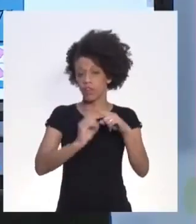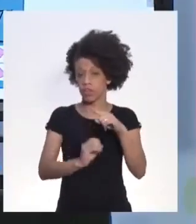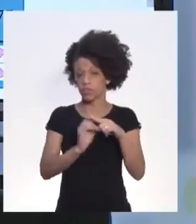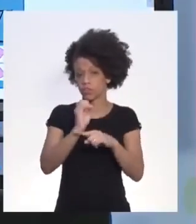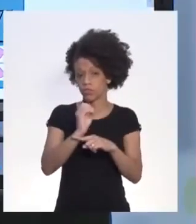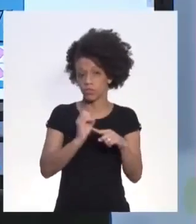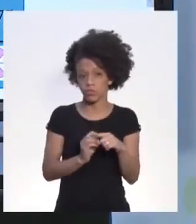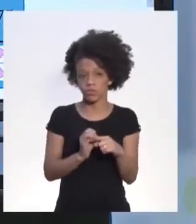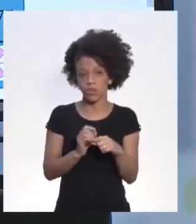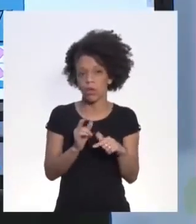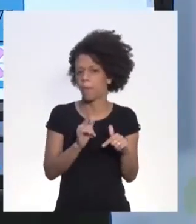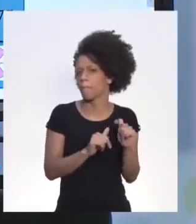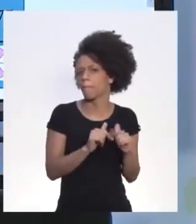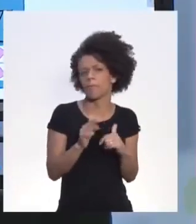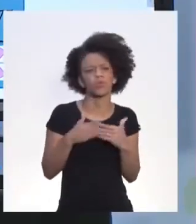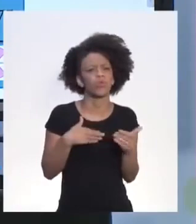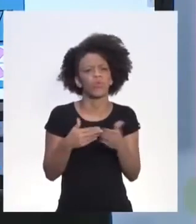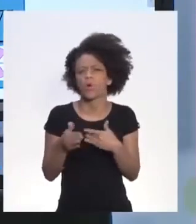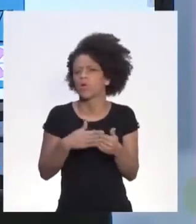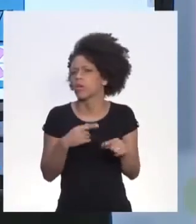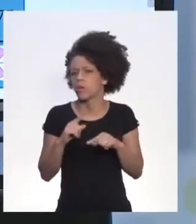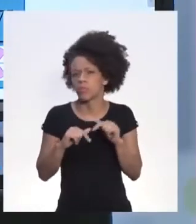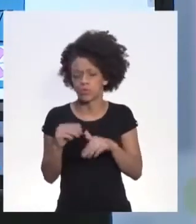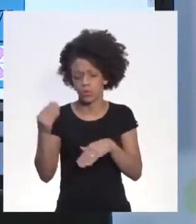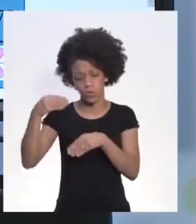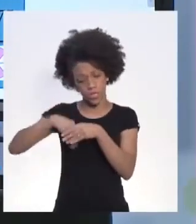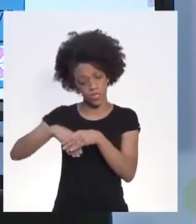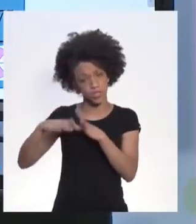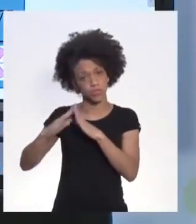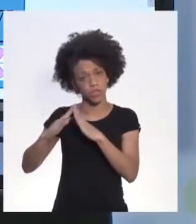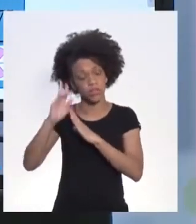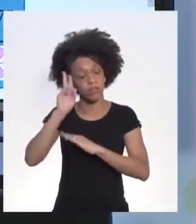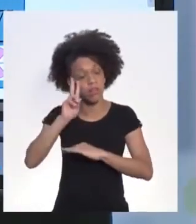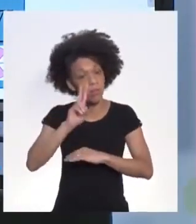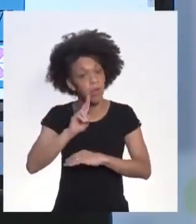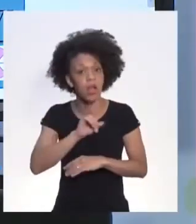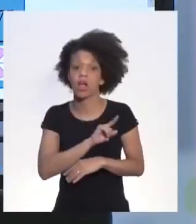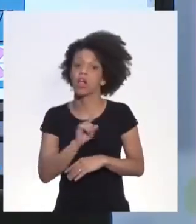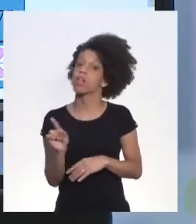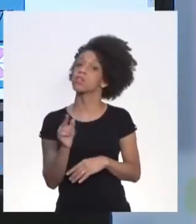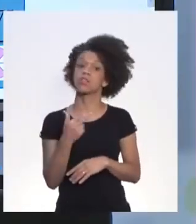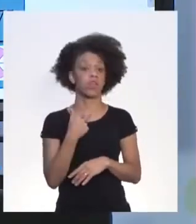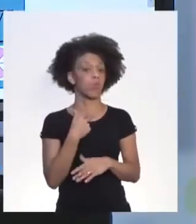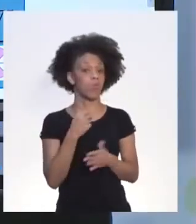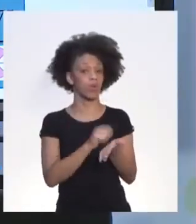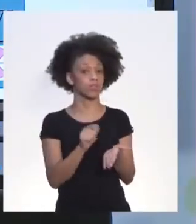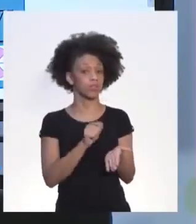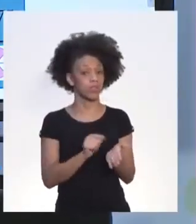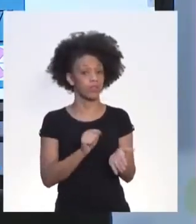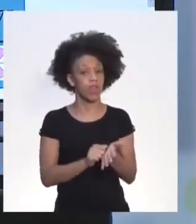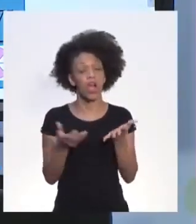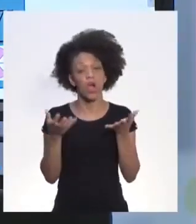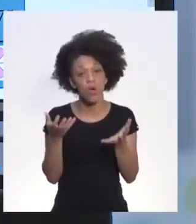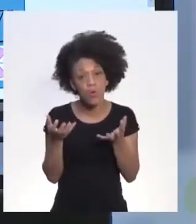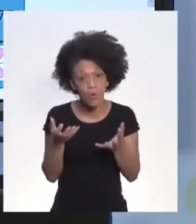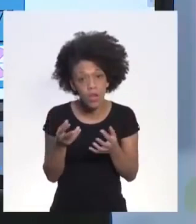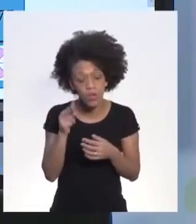frações. Produto, qualquer produto que você tenha na casa. Lembrando, não vale escrever, tá? Então eu quero que você